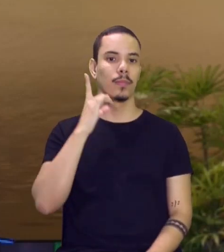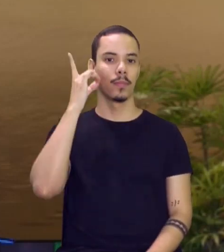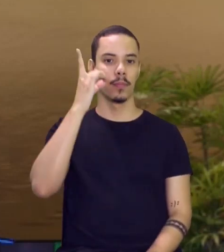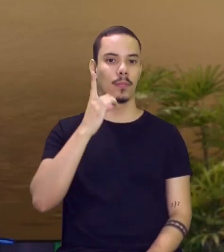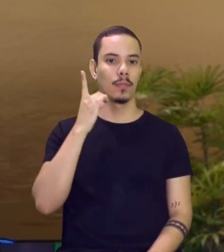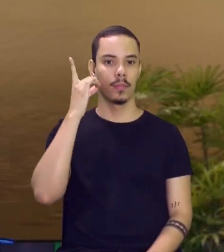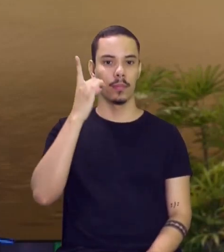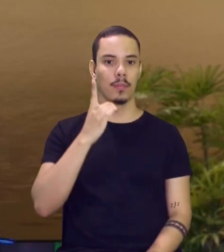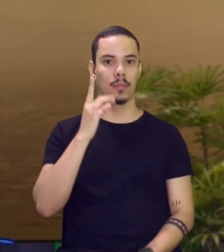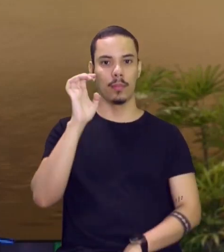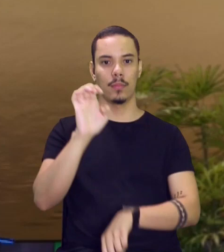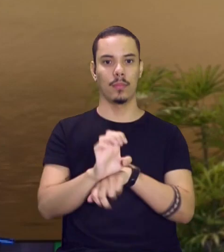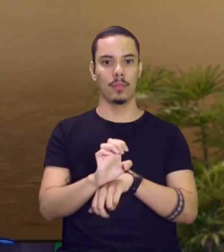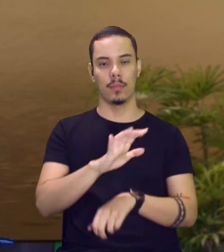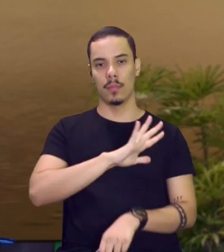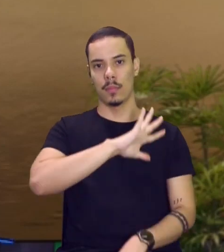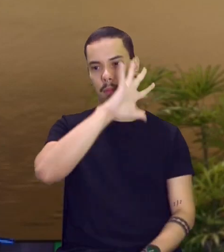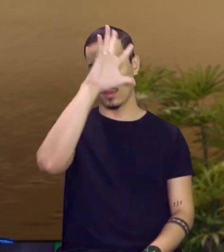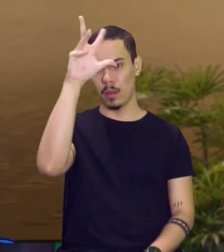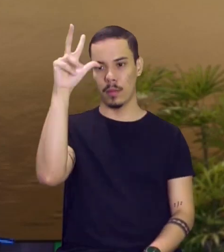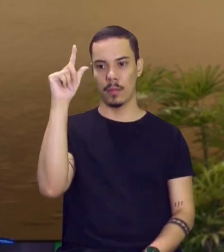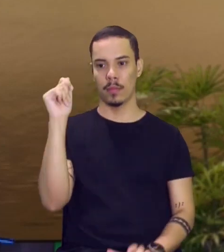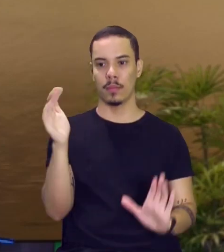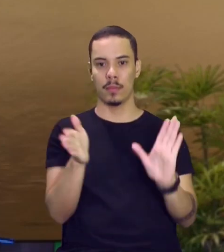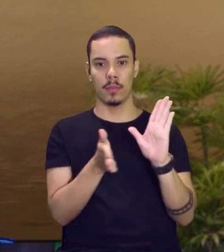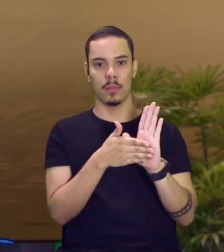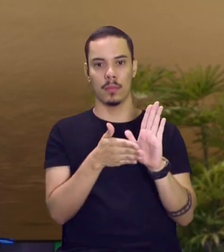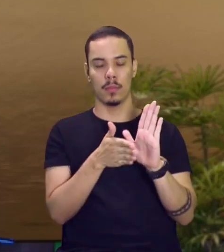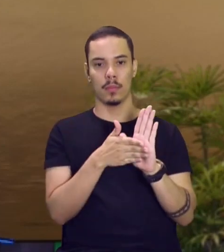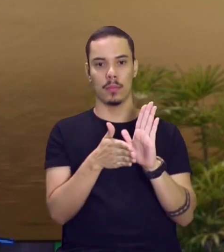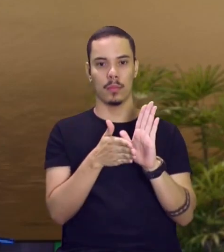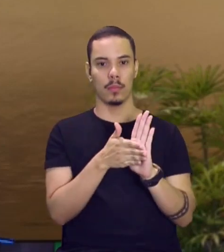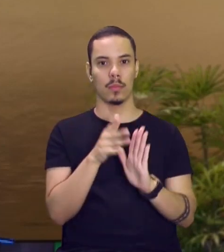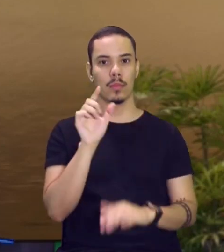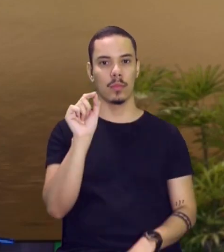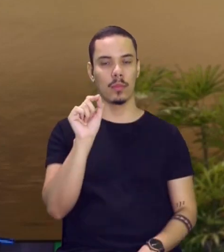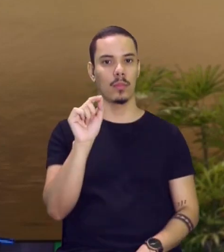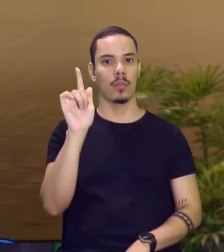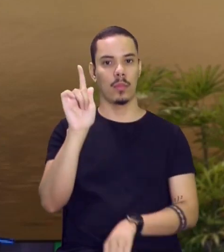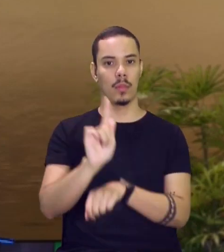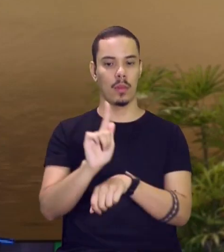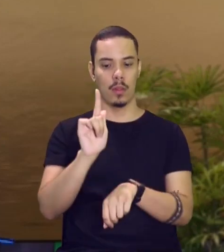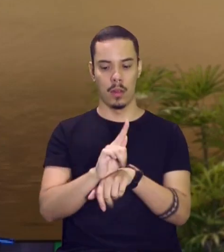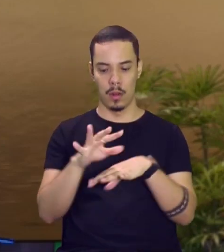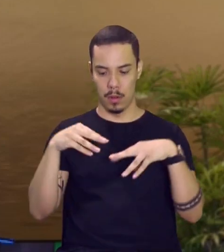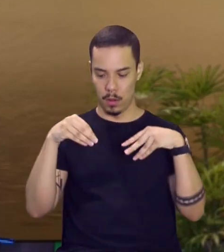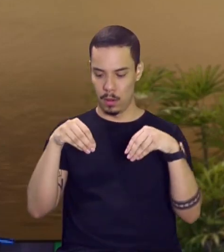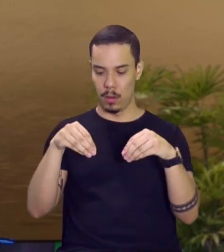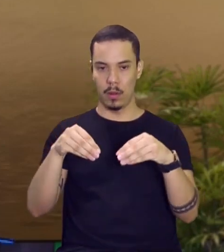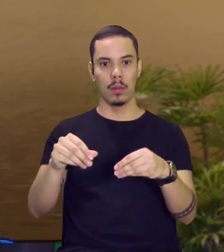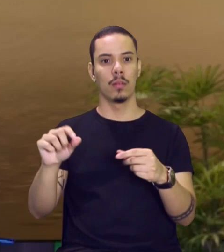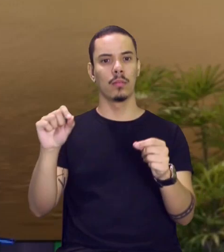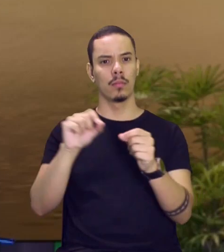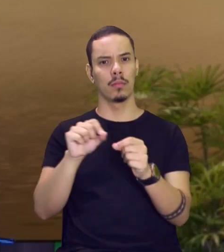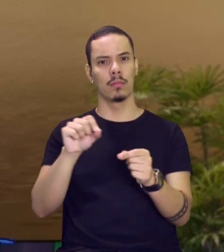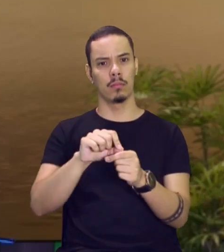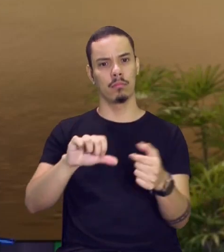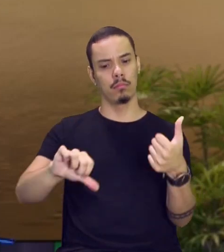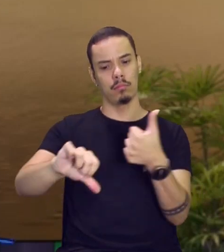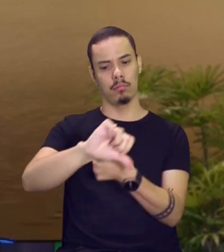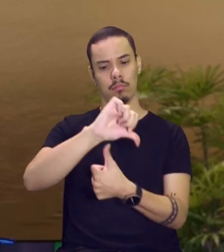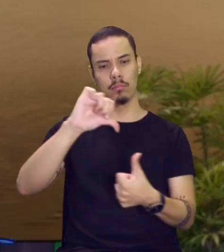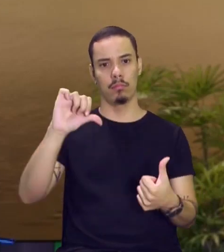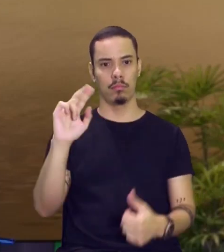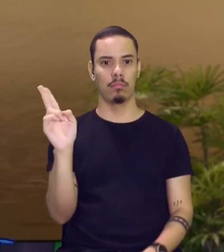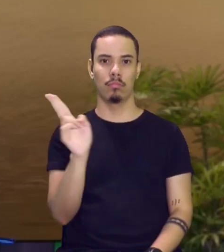deputado do estado do Amazonas, foi proposto de que o Território Federal do Guaporé fizesse uma alteração no seu nome,